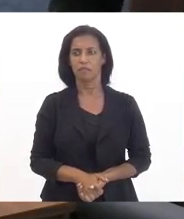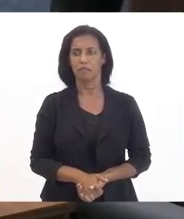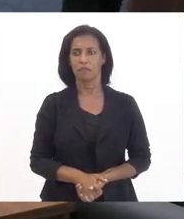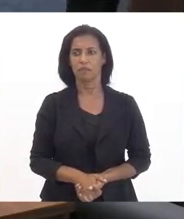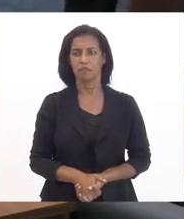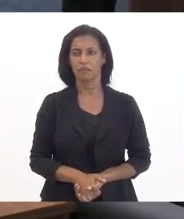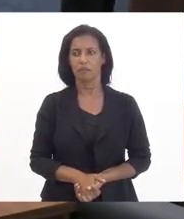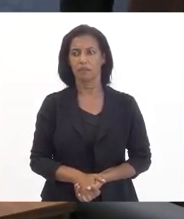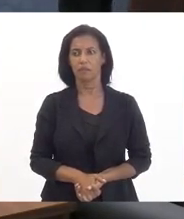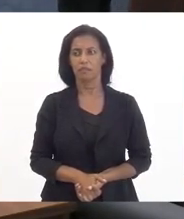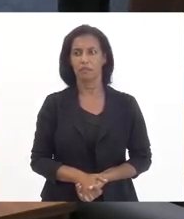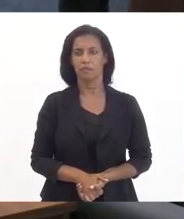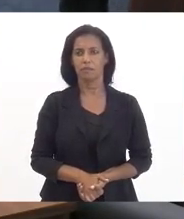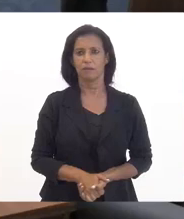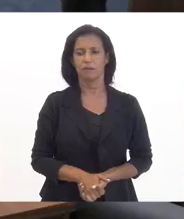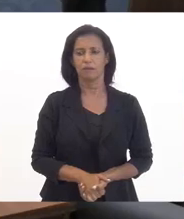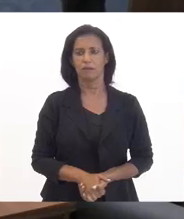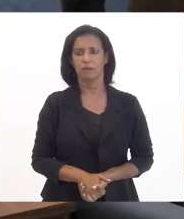Não.